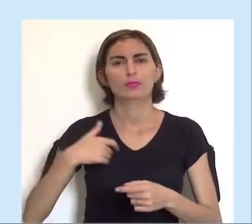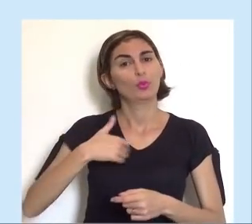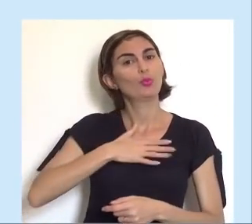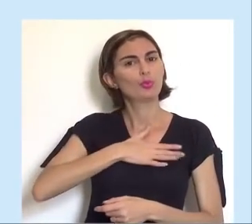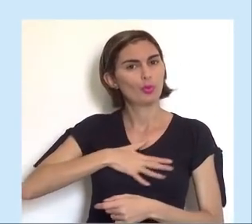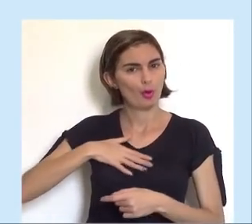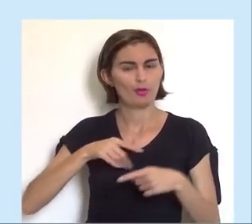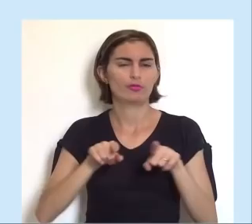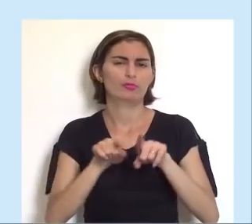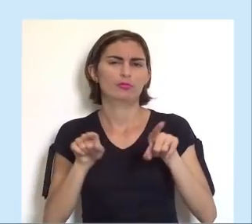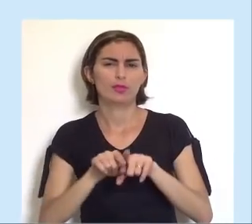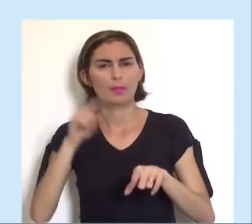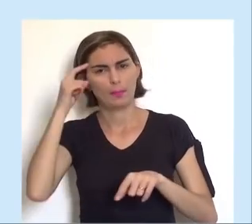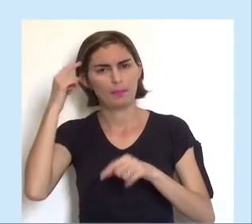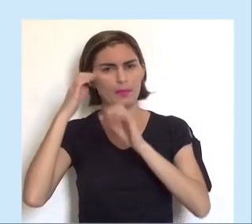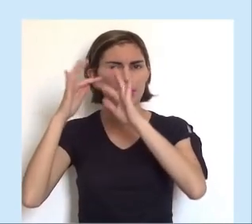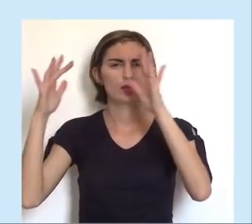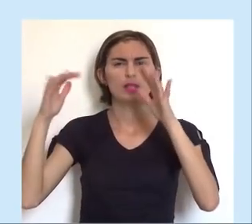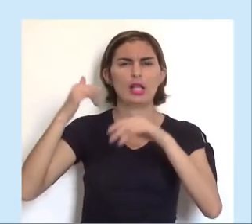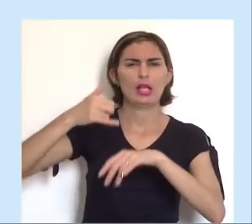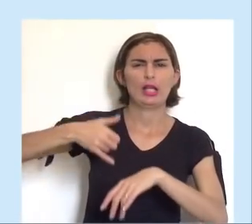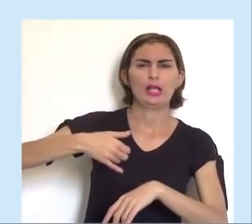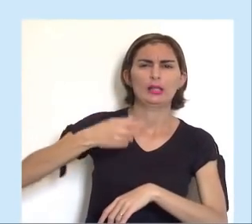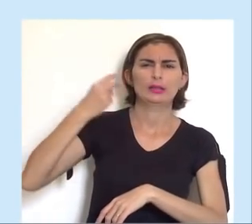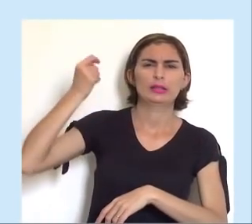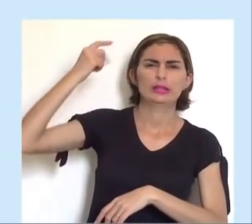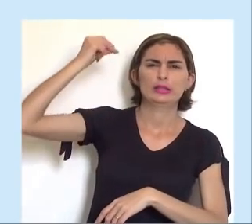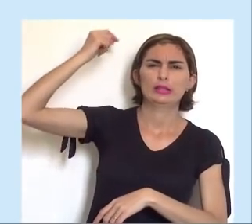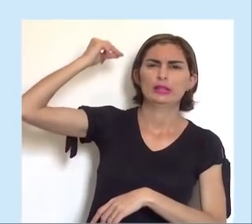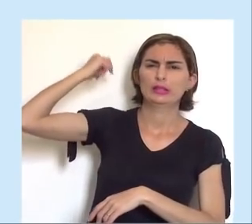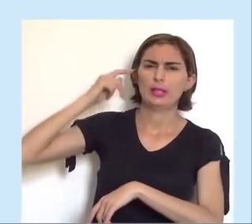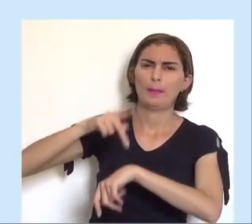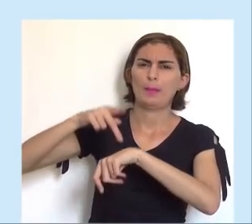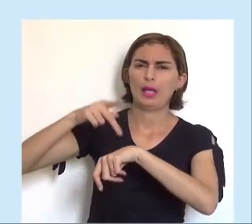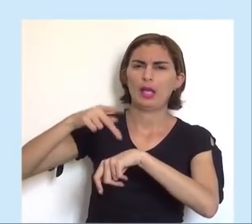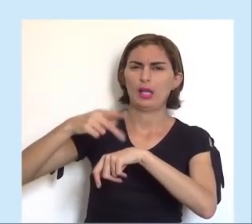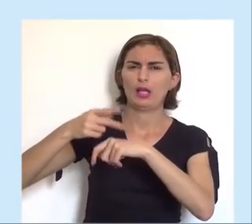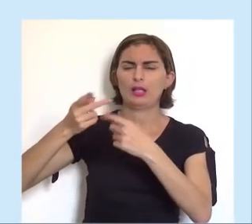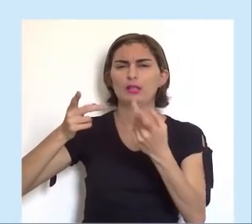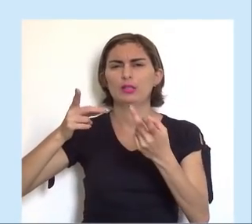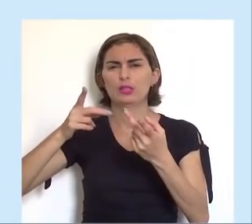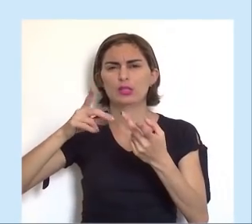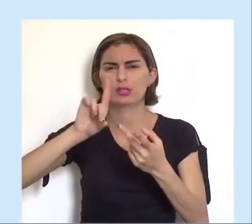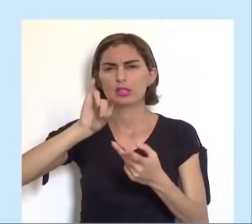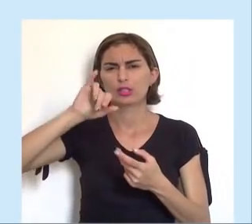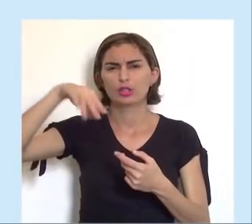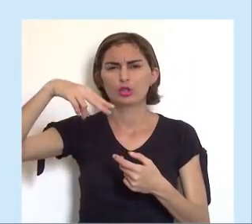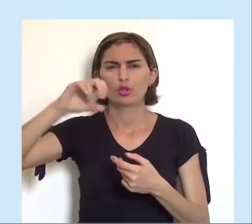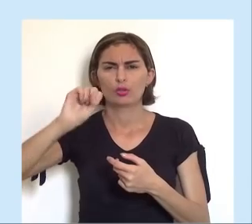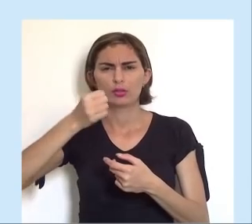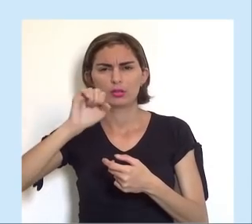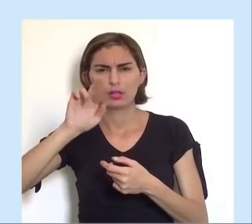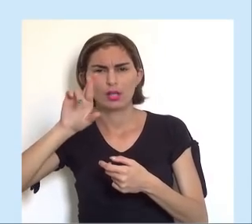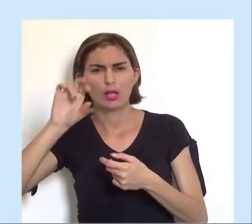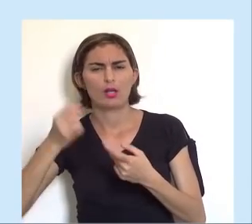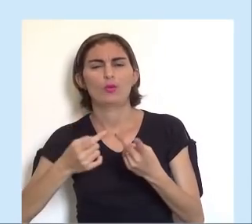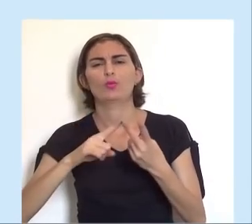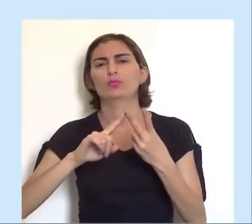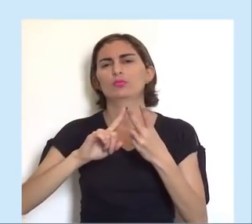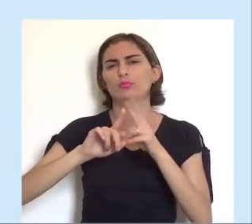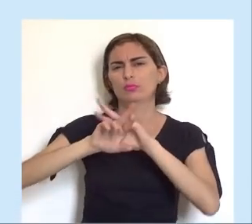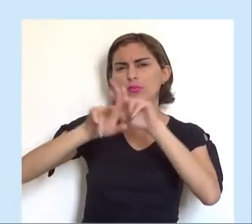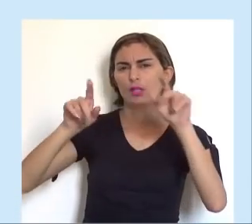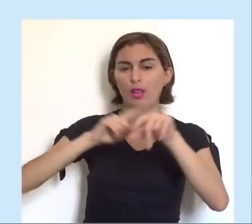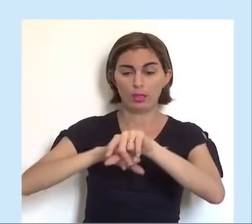Eu também gosto muito de pensar a Idade da Pedra, não é? A época dos dinossauros. Então você pode também pensar